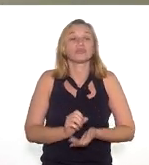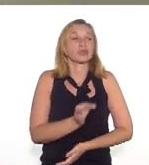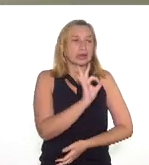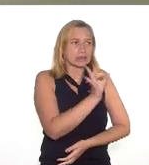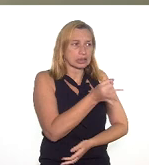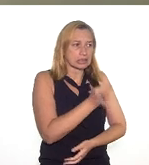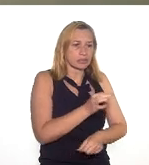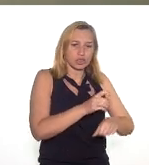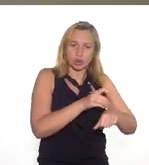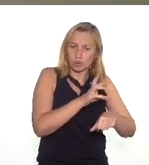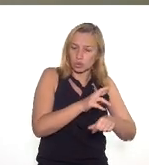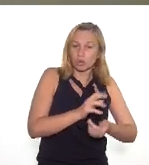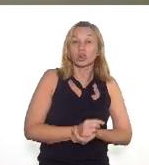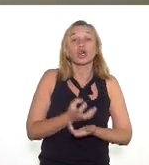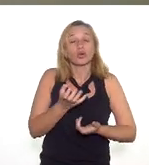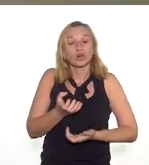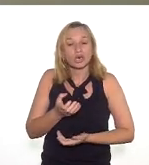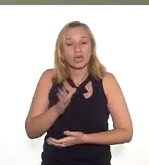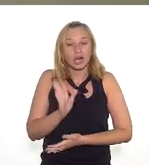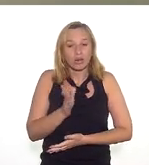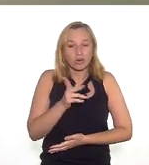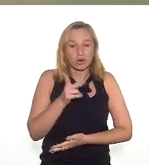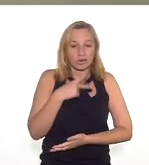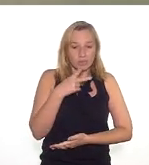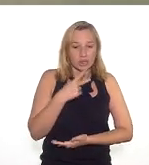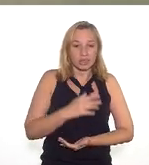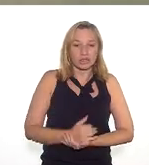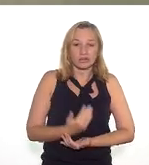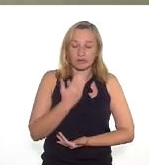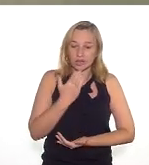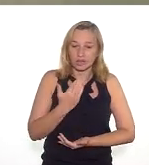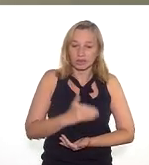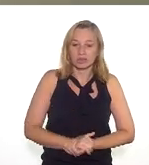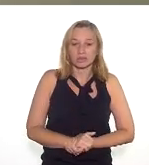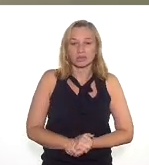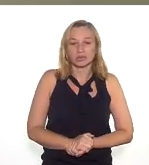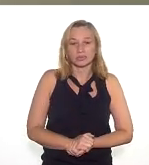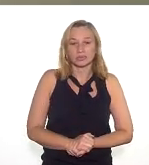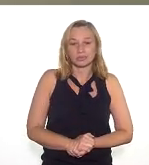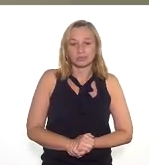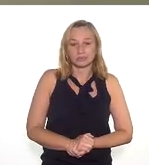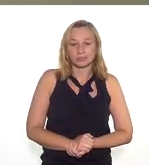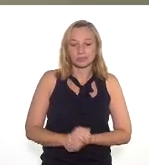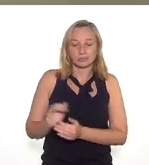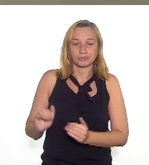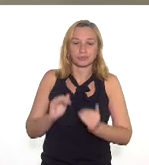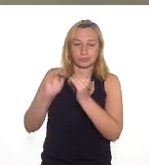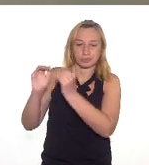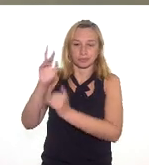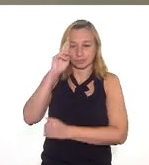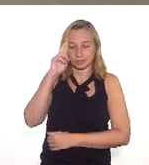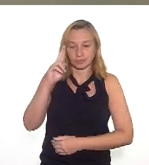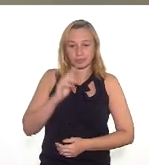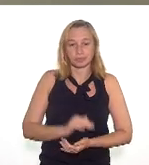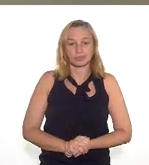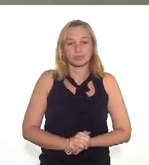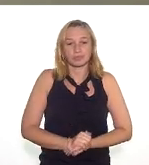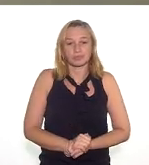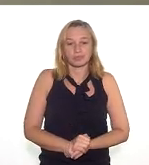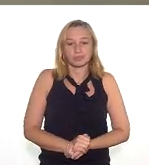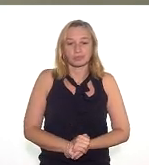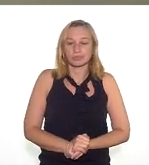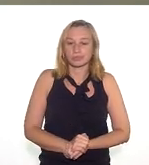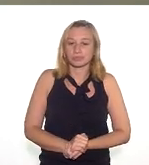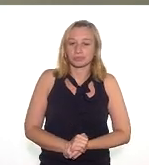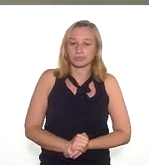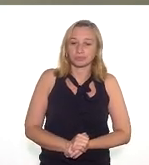Perfeitamente, doutor Renan. Eu queria passar agora, só por favor, eu queria passar para o superintendente aí. Por